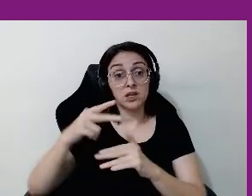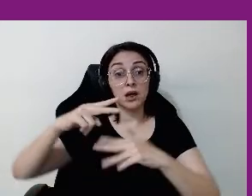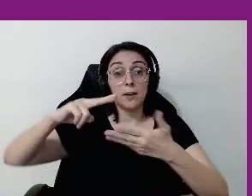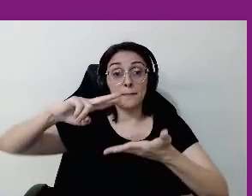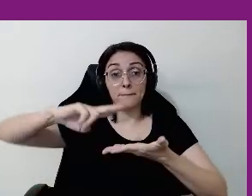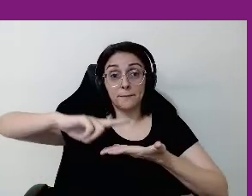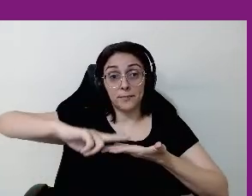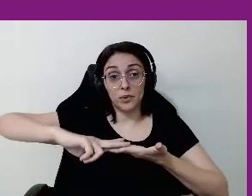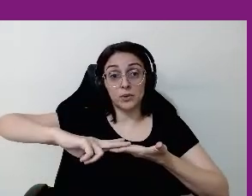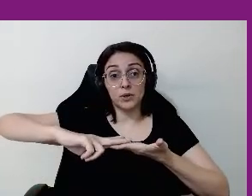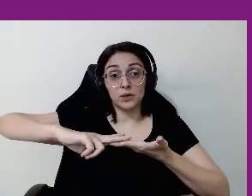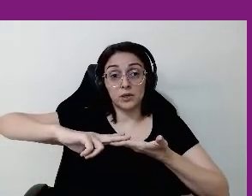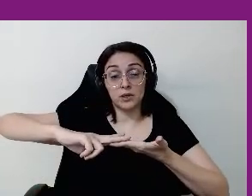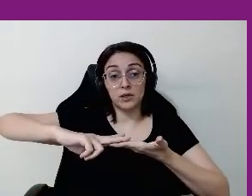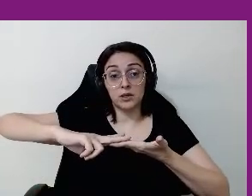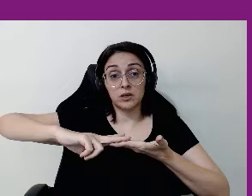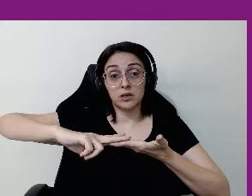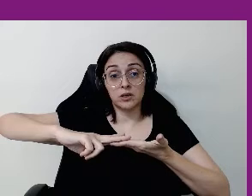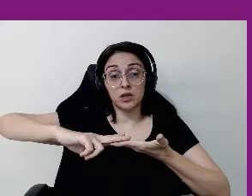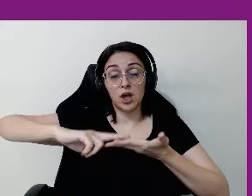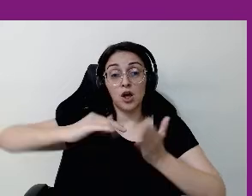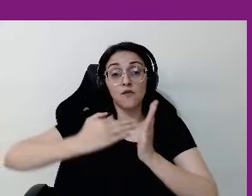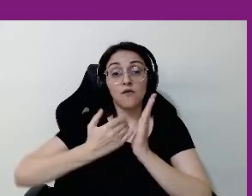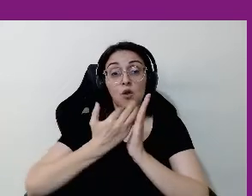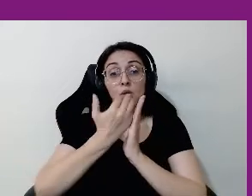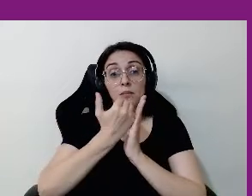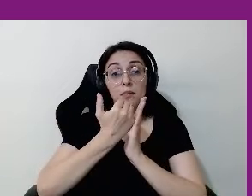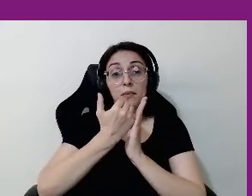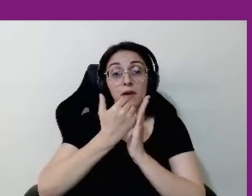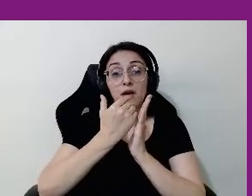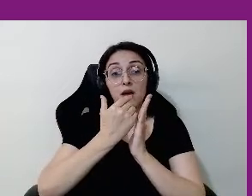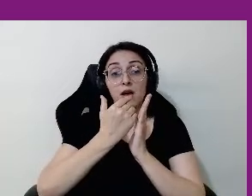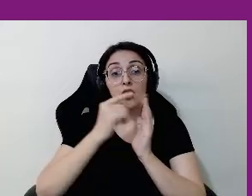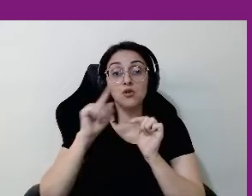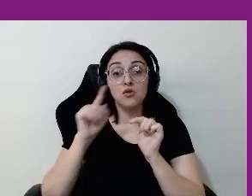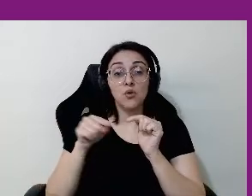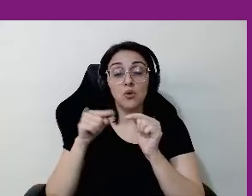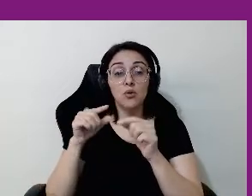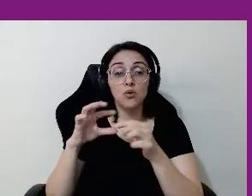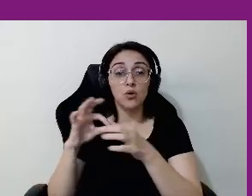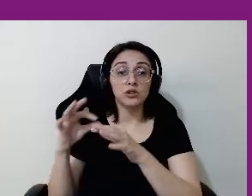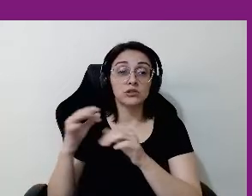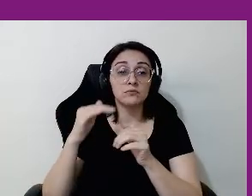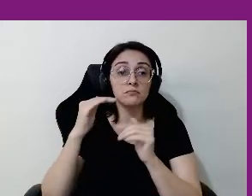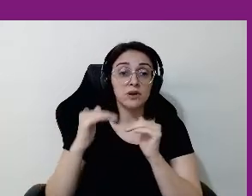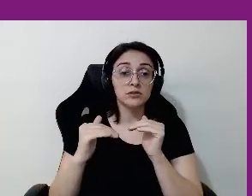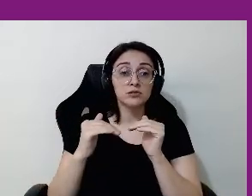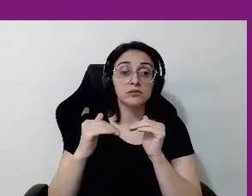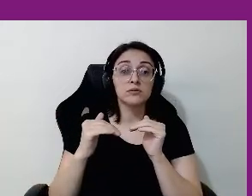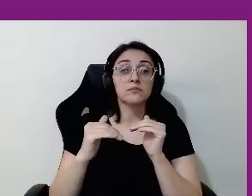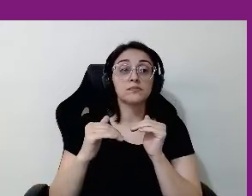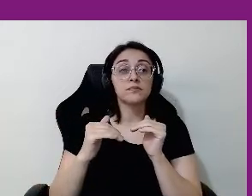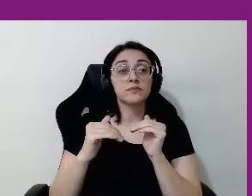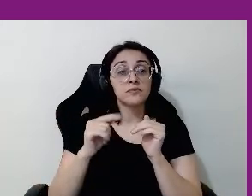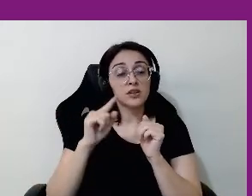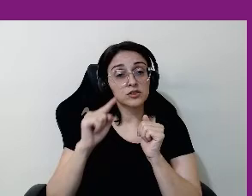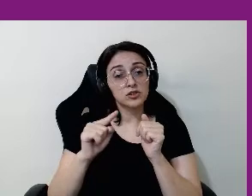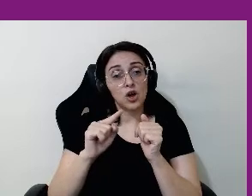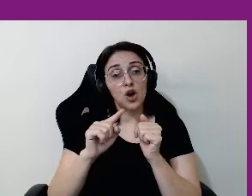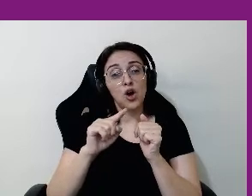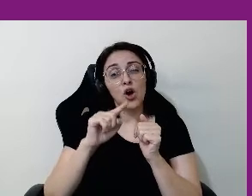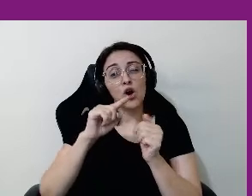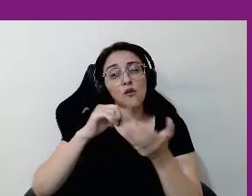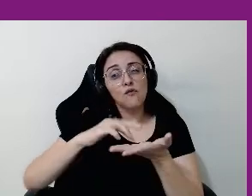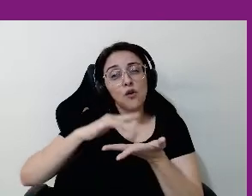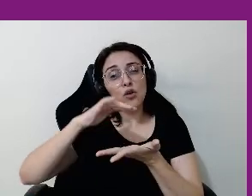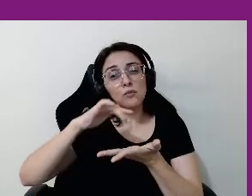prona com volume corrente baixo, estatisticamente significante, versus só o volume corrente